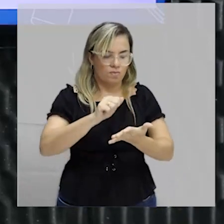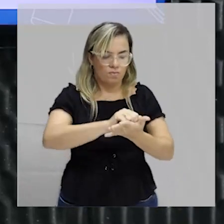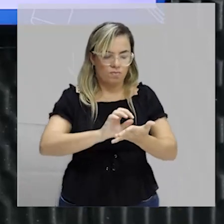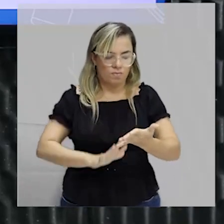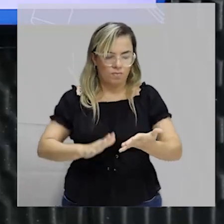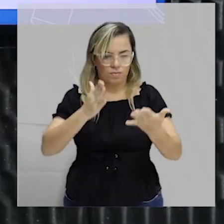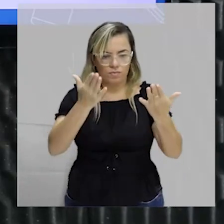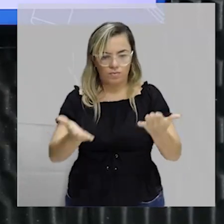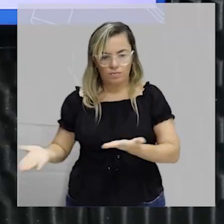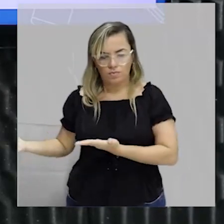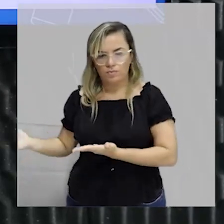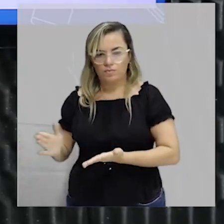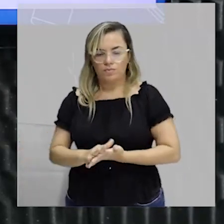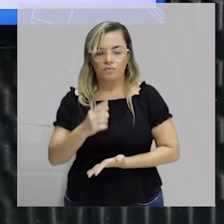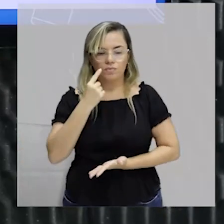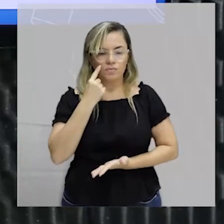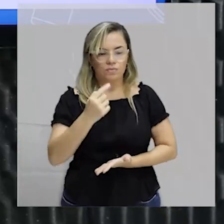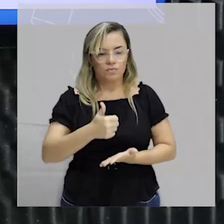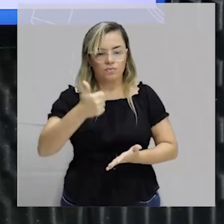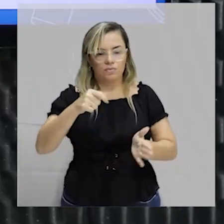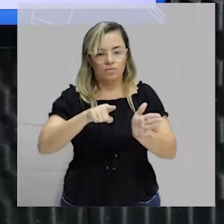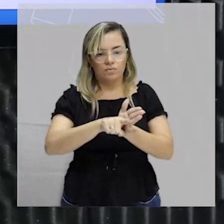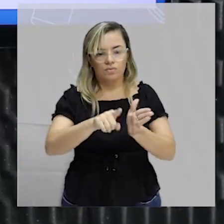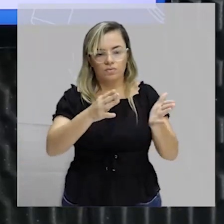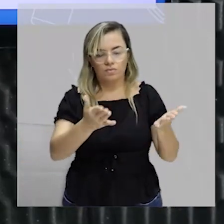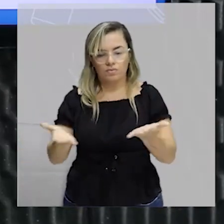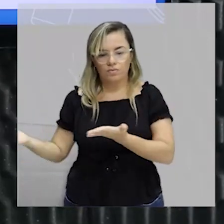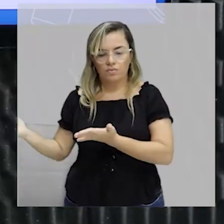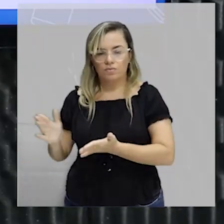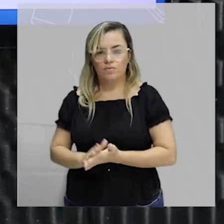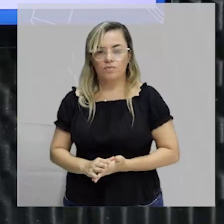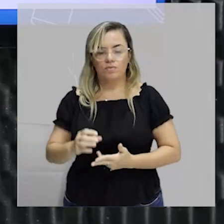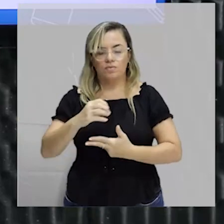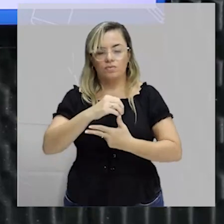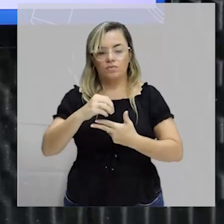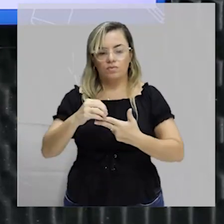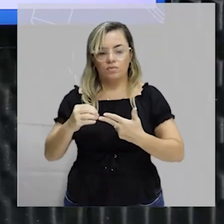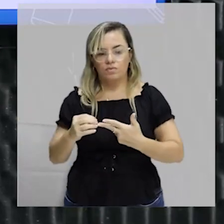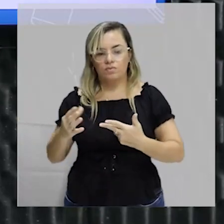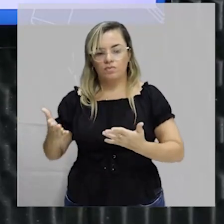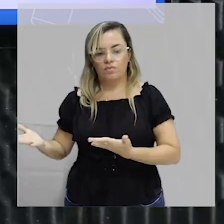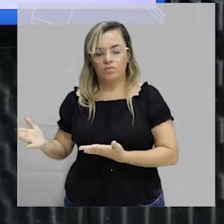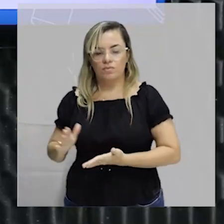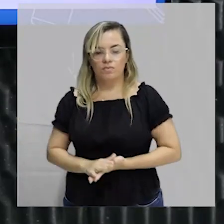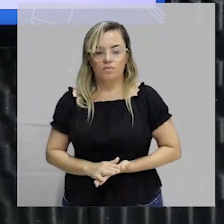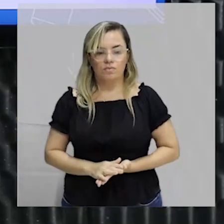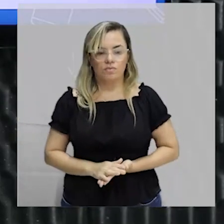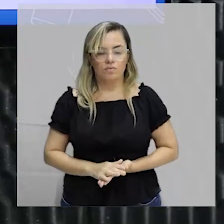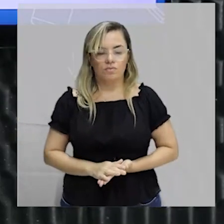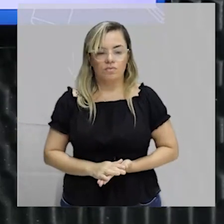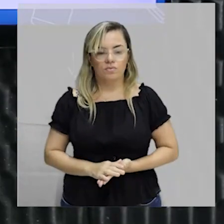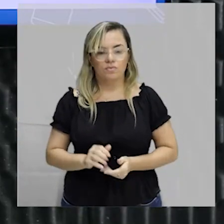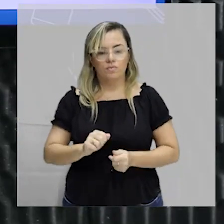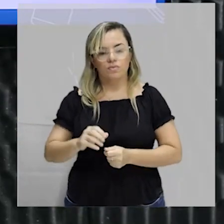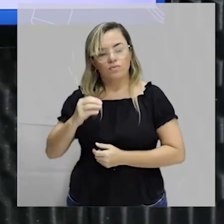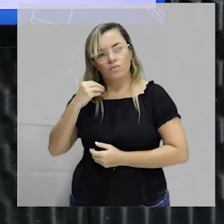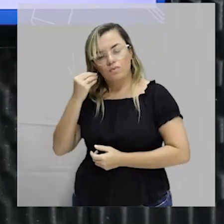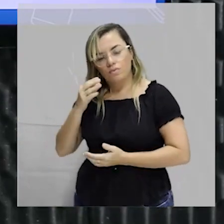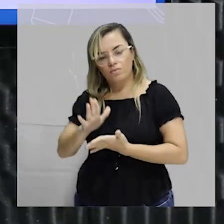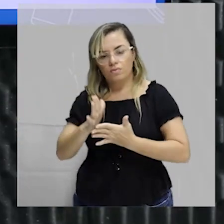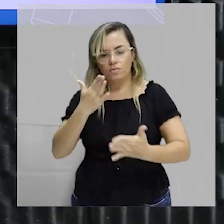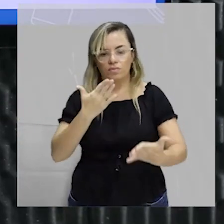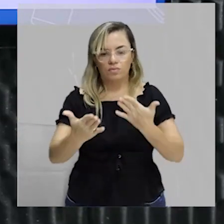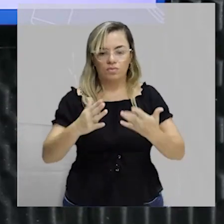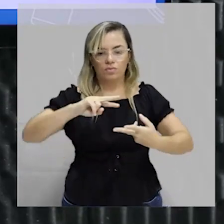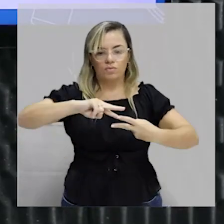Então, veja bem, vamos para a primeira questão, tá? Questão de Enem. Foram feitas comparações